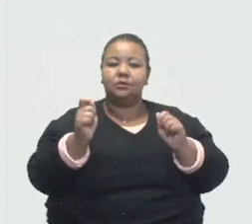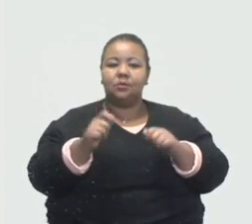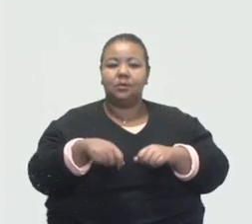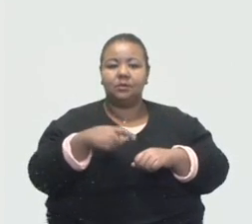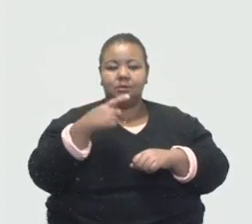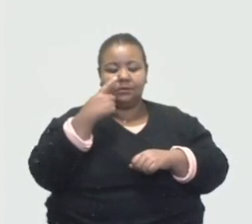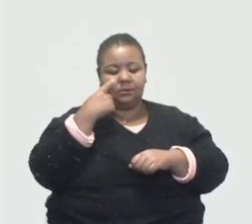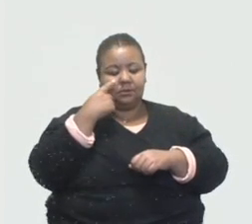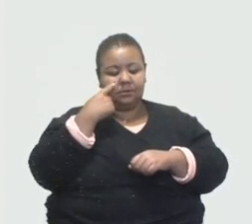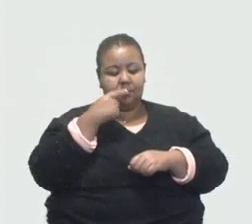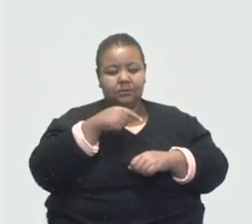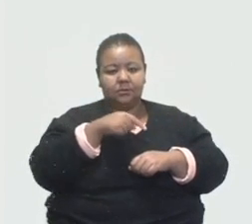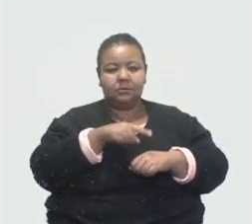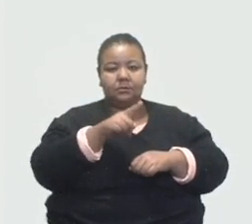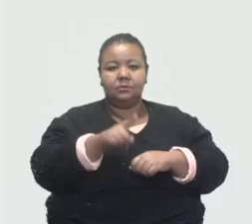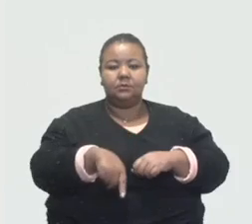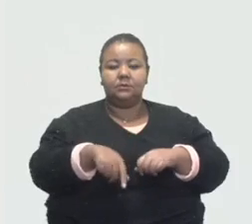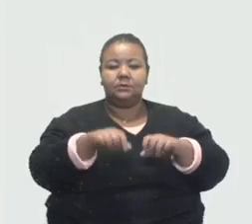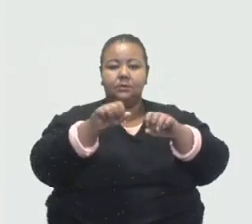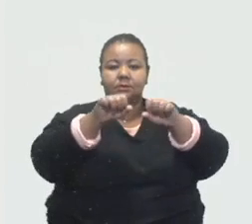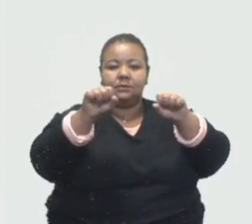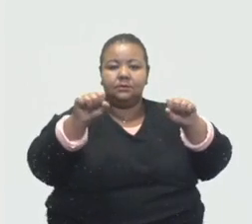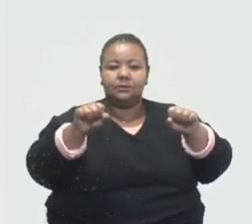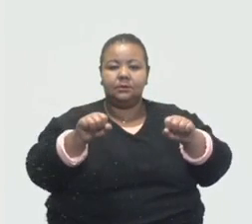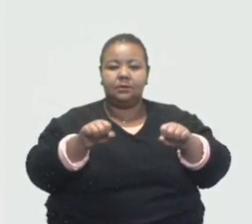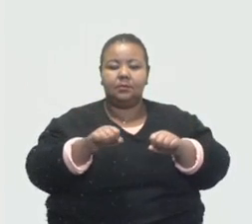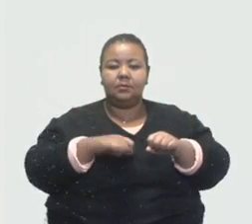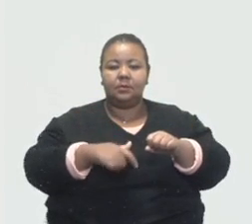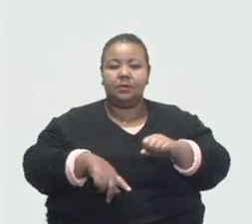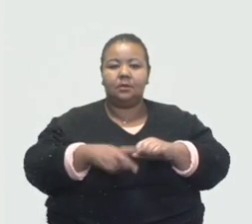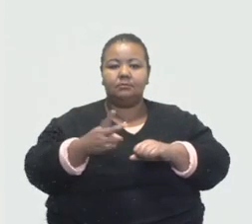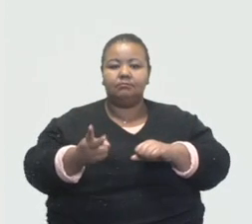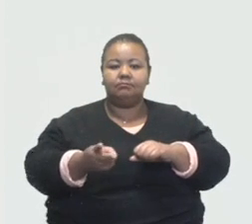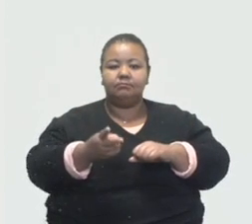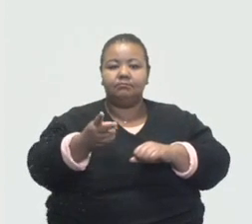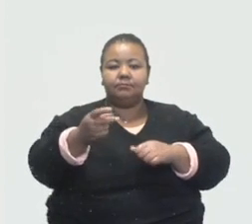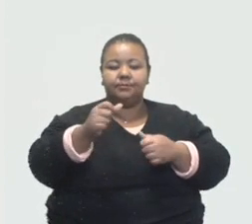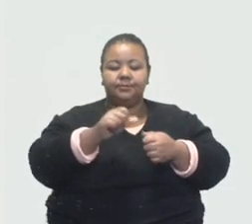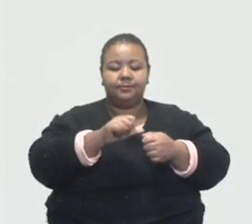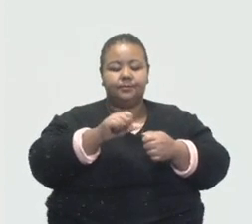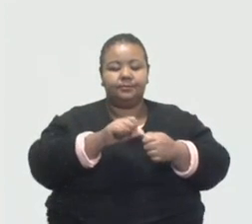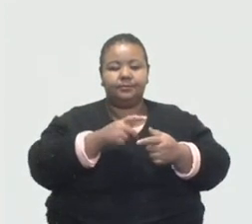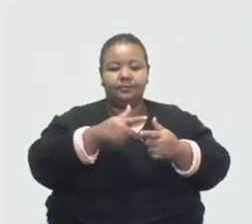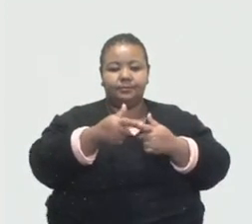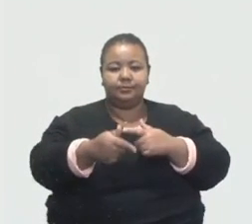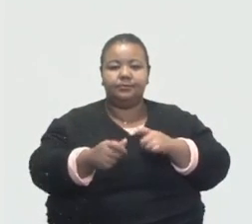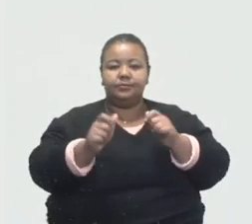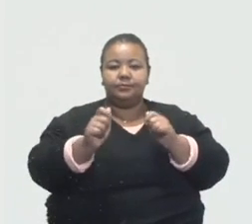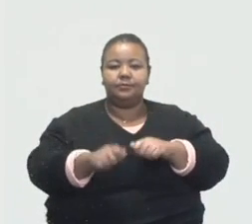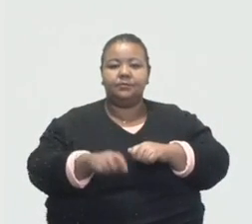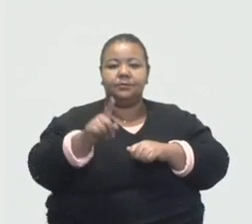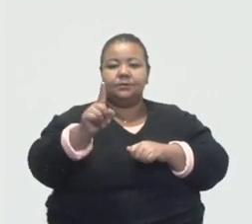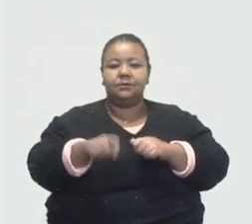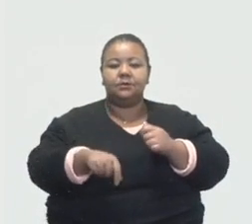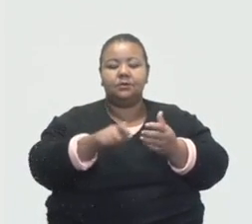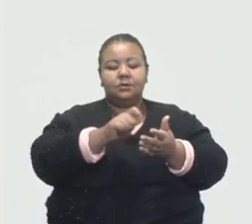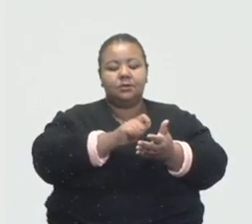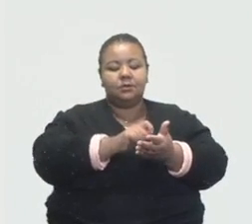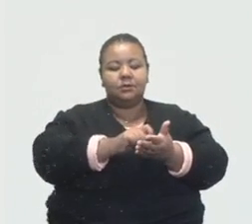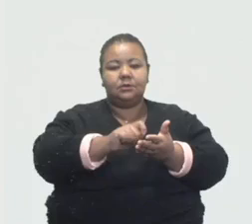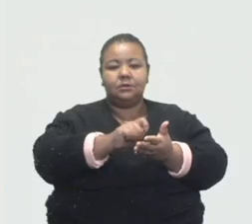observar que esse sistema aqui possui infinitas soluções. E ele pode ser escrito da seguinte forma: